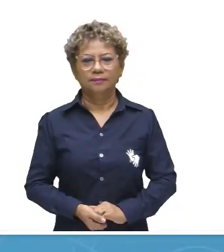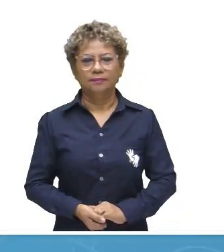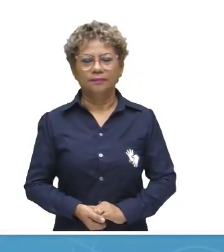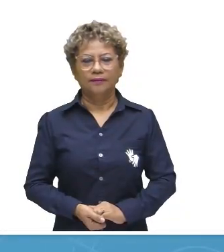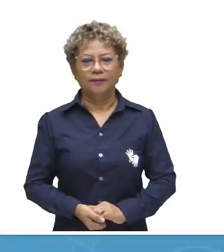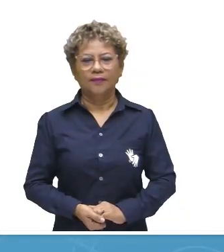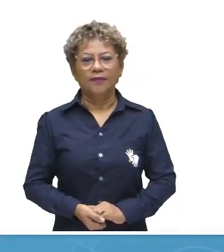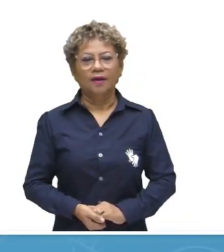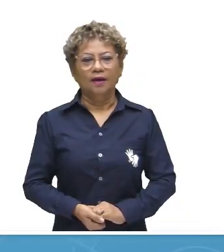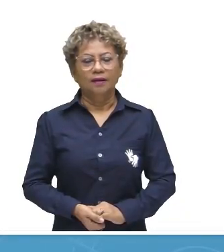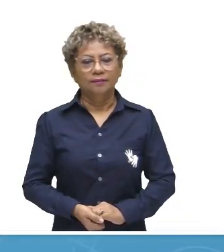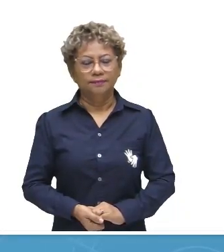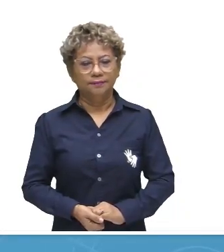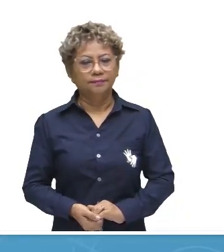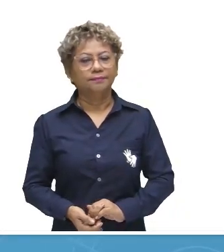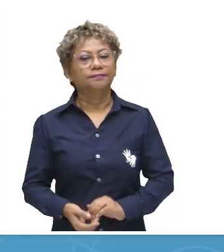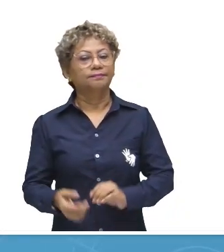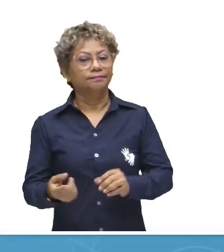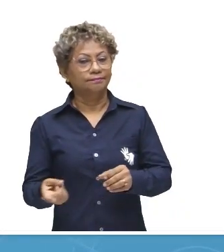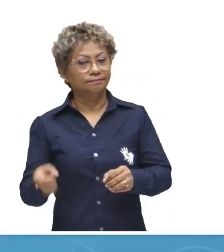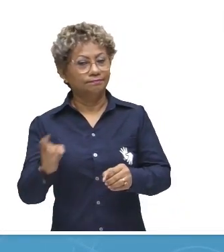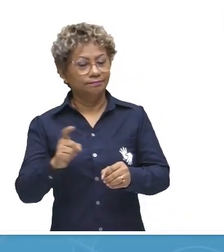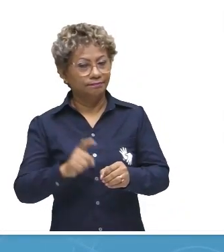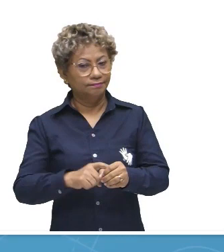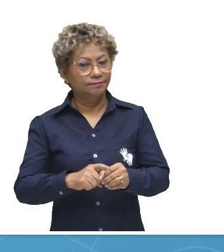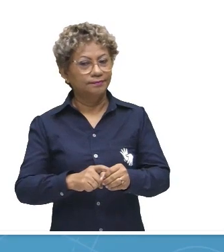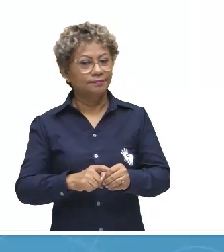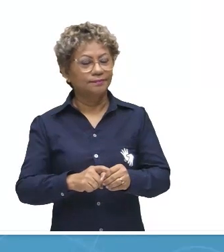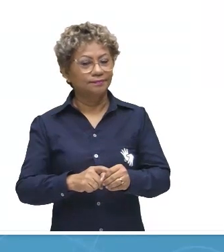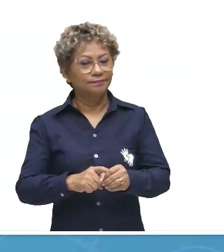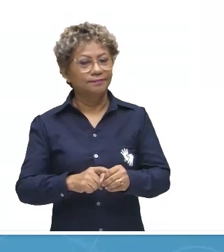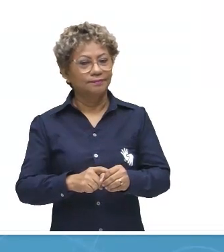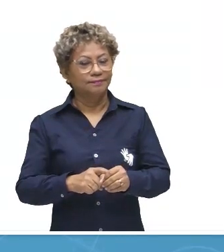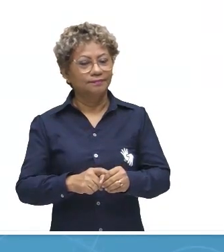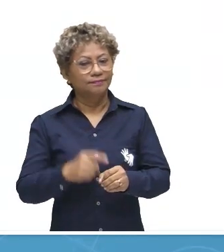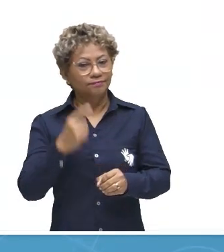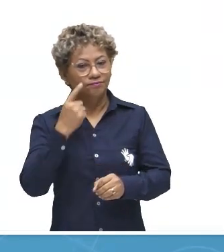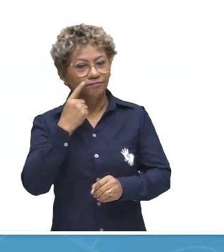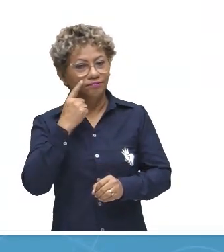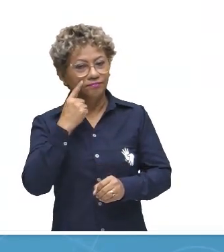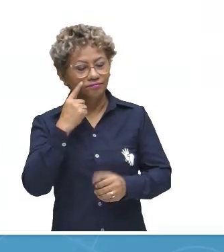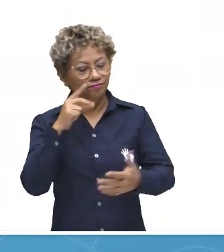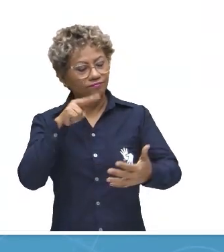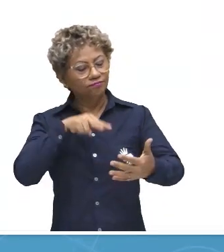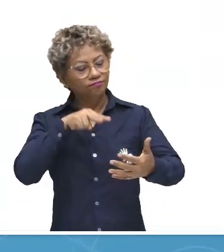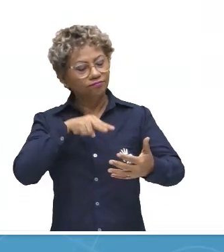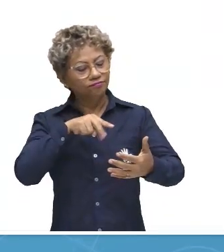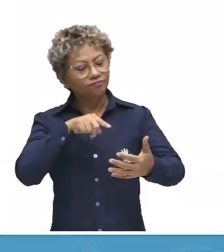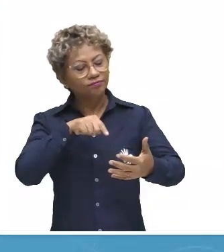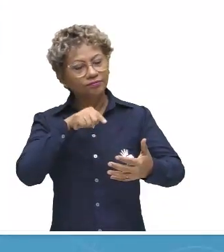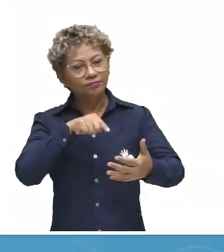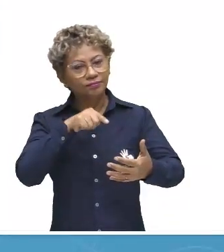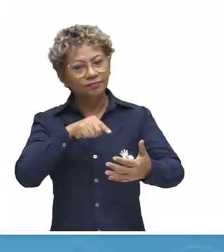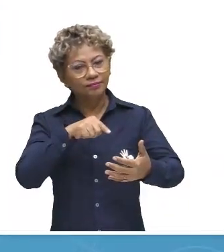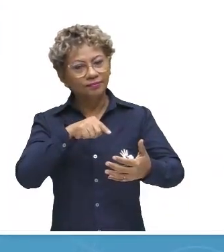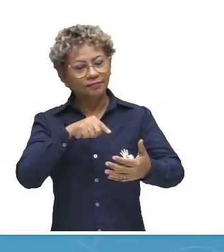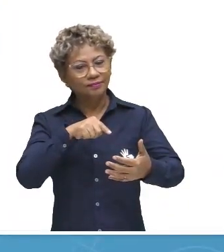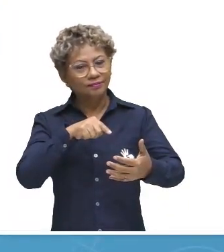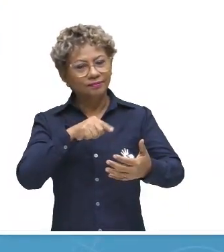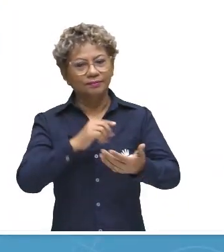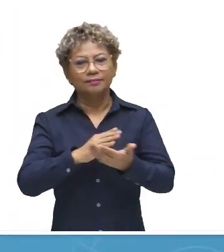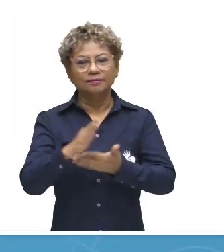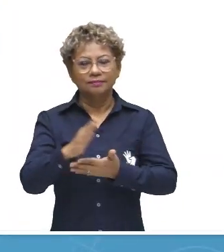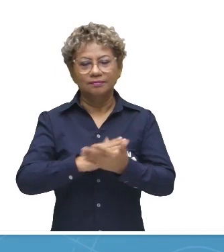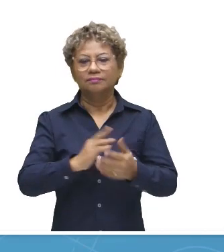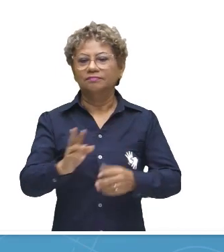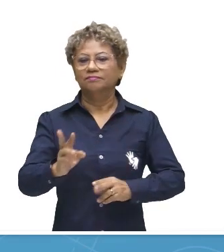Ok, Amazonas, estamos de volta agora para a nossa interatividade. Estou vendo aqui a participação dos nossos colegas aqui. A nossa